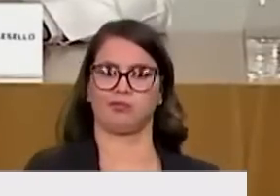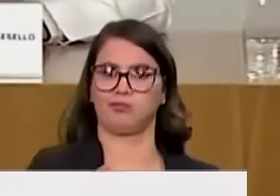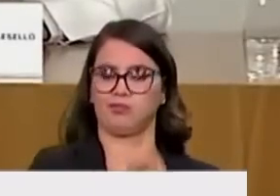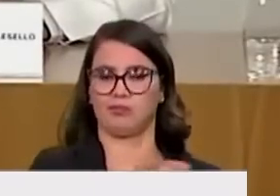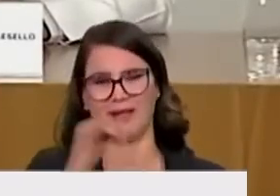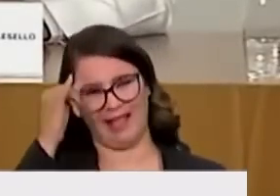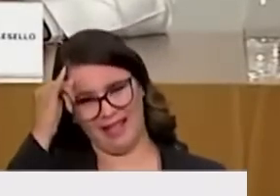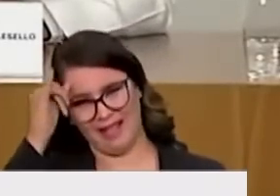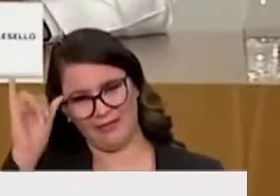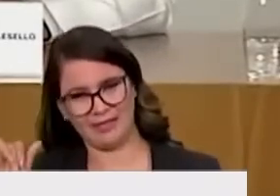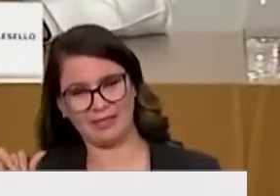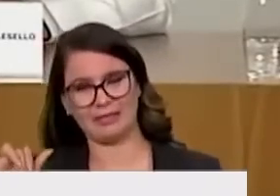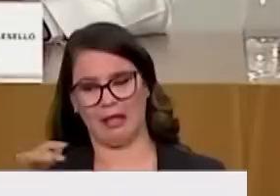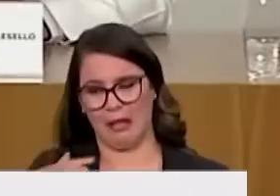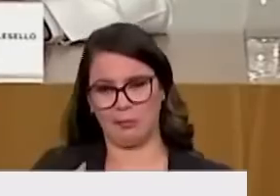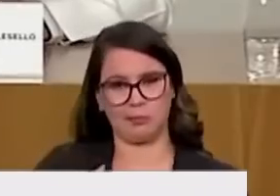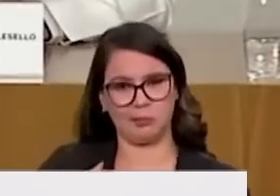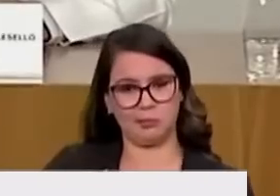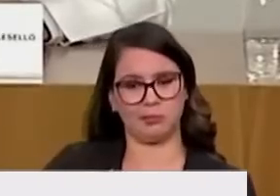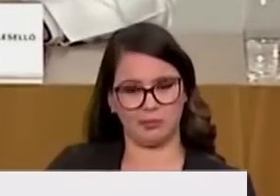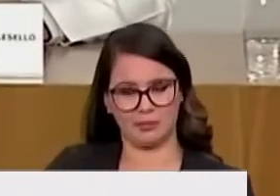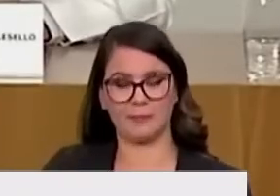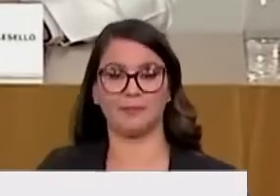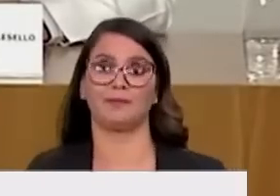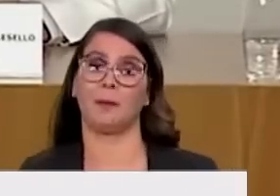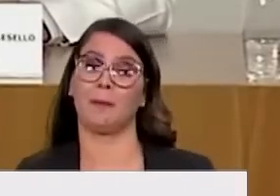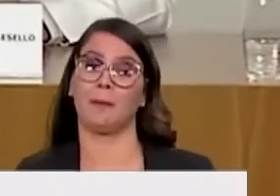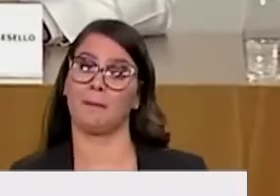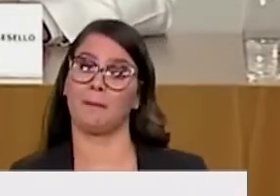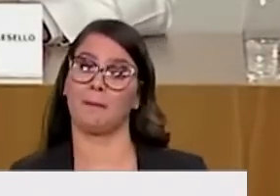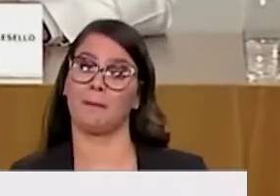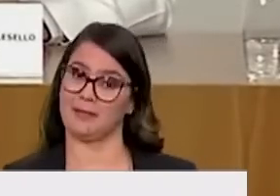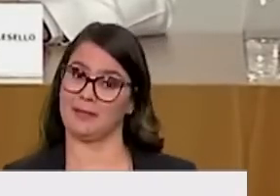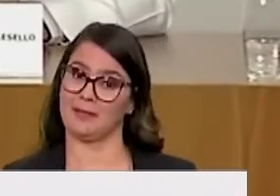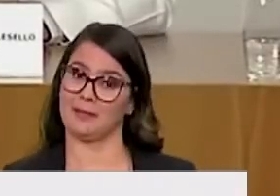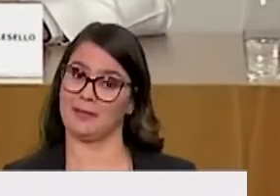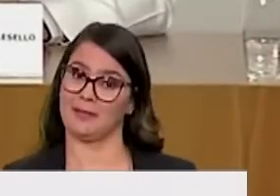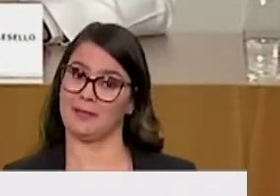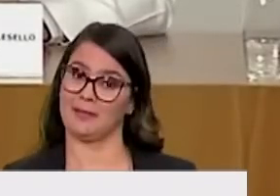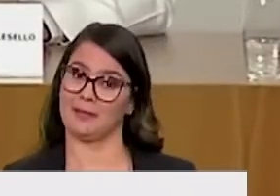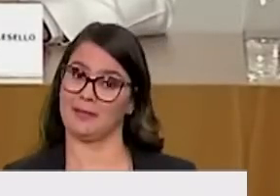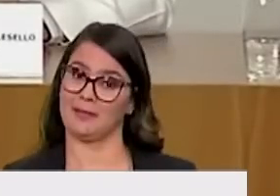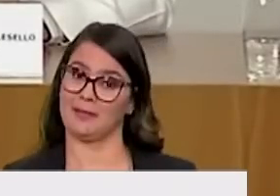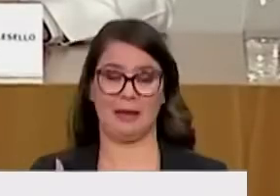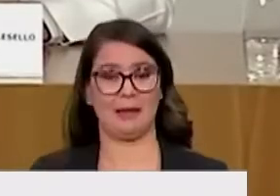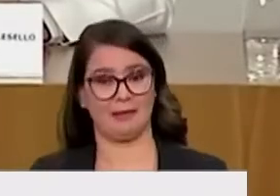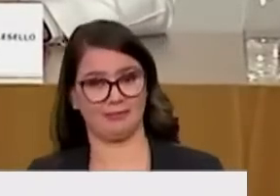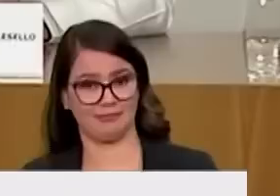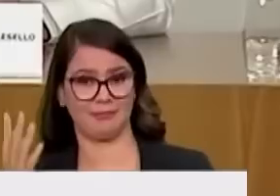eventos tromboembólicos. O presidente gosta muito de viajar, que é em novembro para a